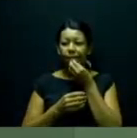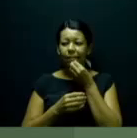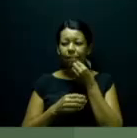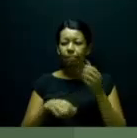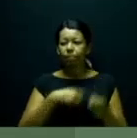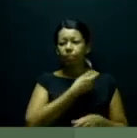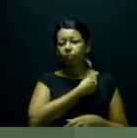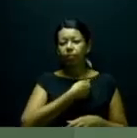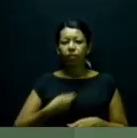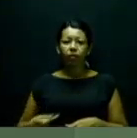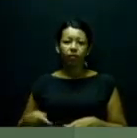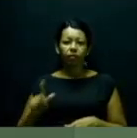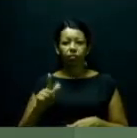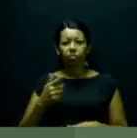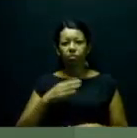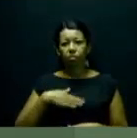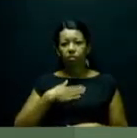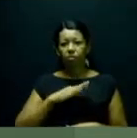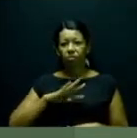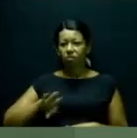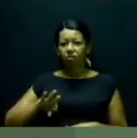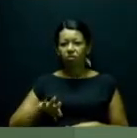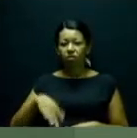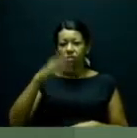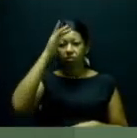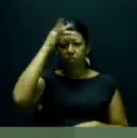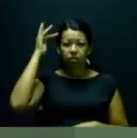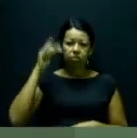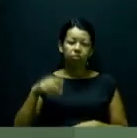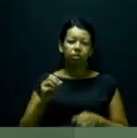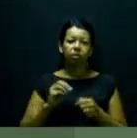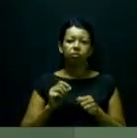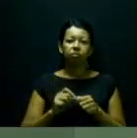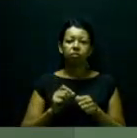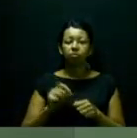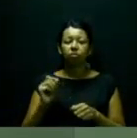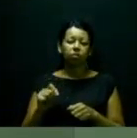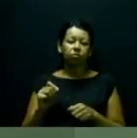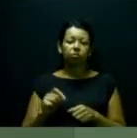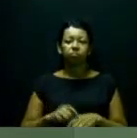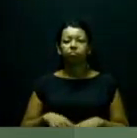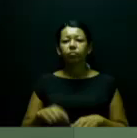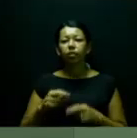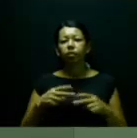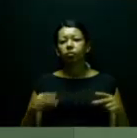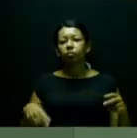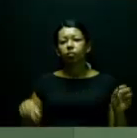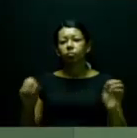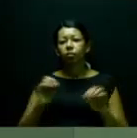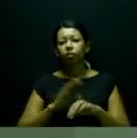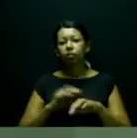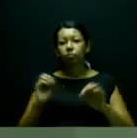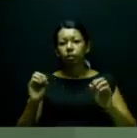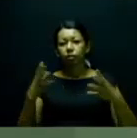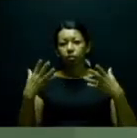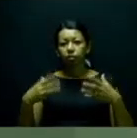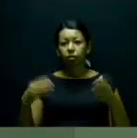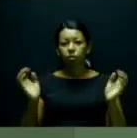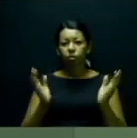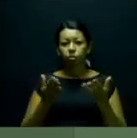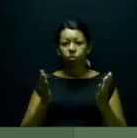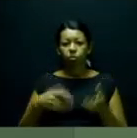quando não gosta de gente, o destrato é dessa forma. Agora, uma coisa que também me chama a atenção, hoje é dia